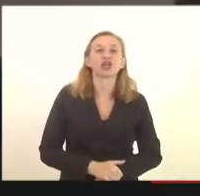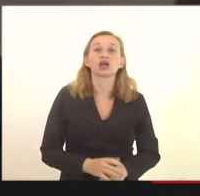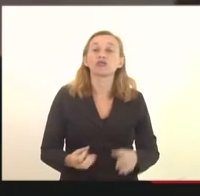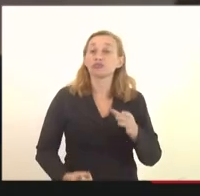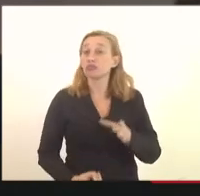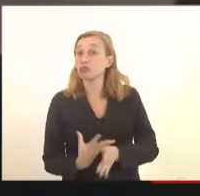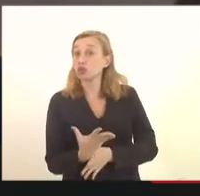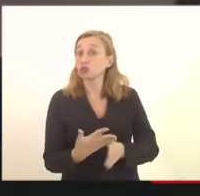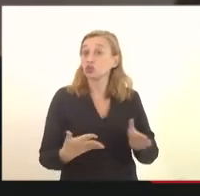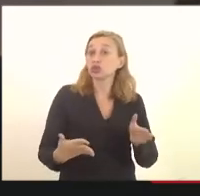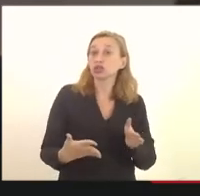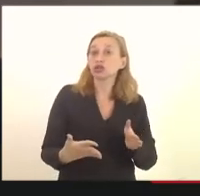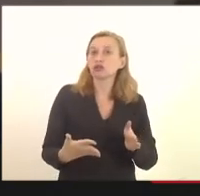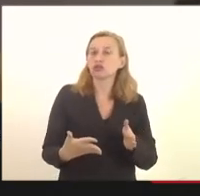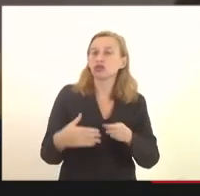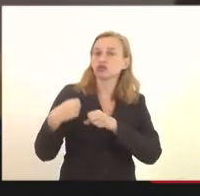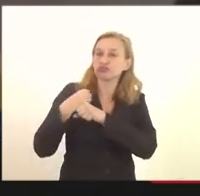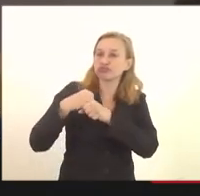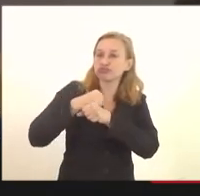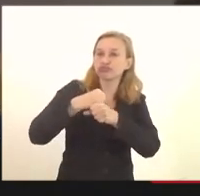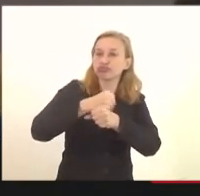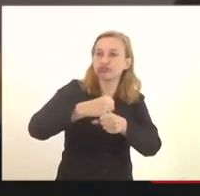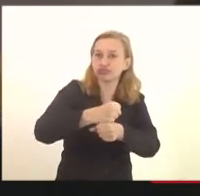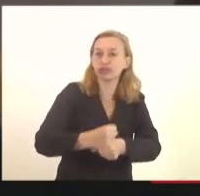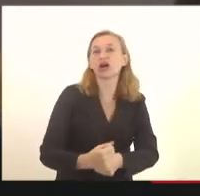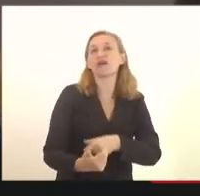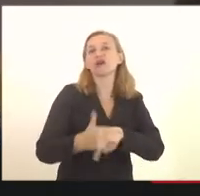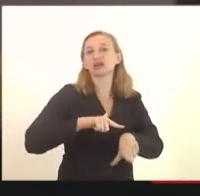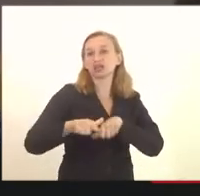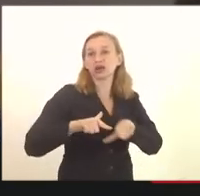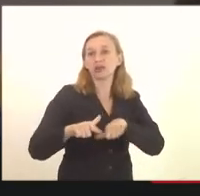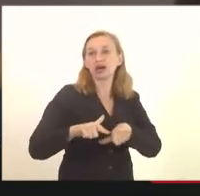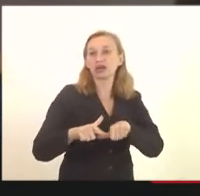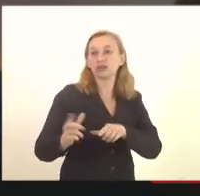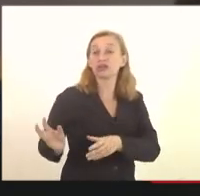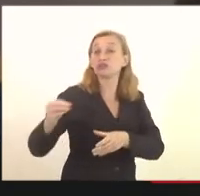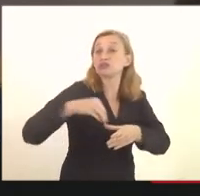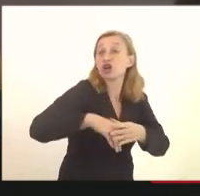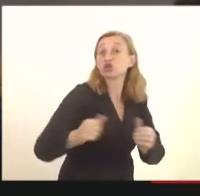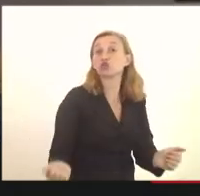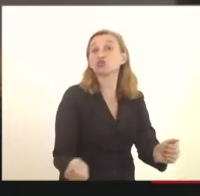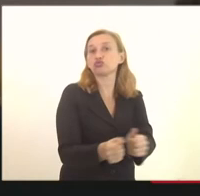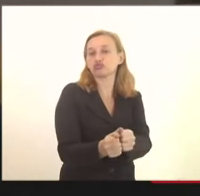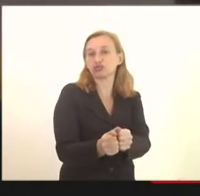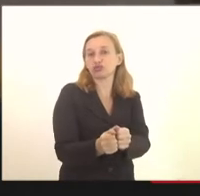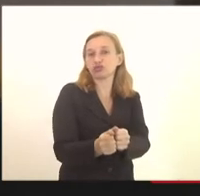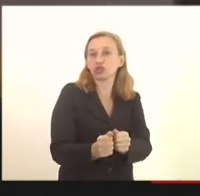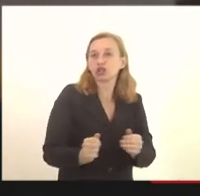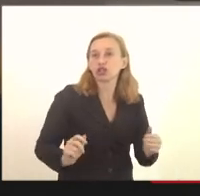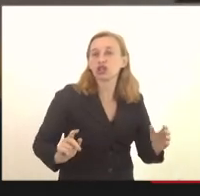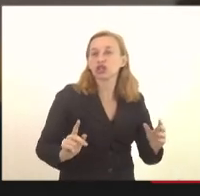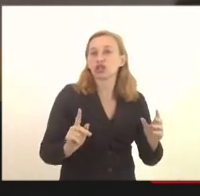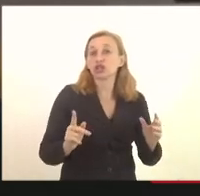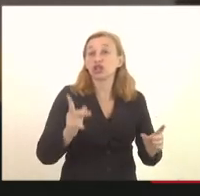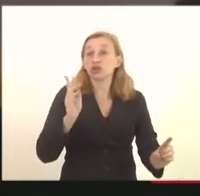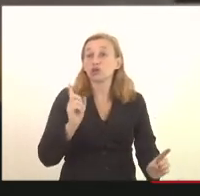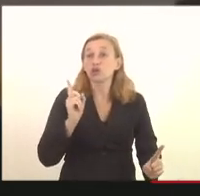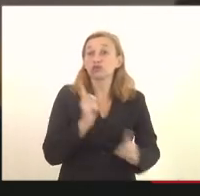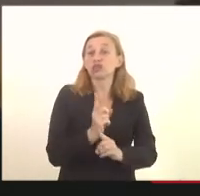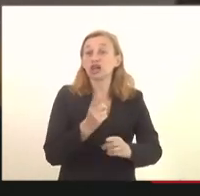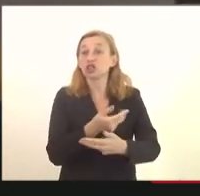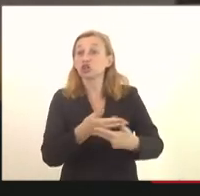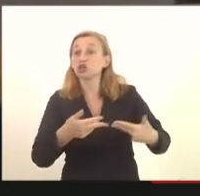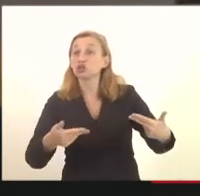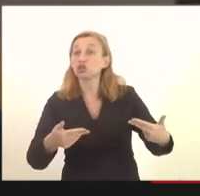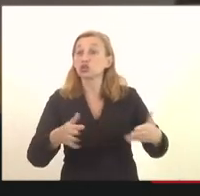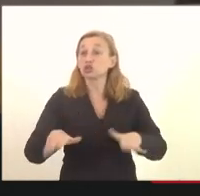vai declinar ao longo dos anos e a gente vai estar trabalhando para tentar, junto com o operador, descobrir novas formas de estender a vida útil desse campo